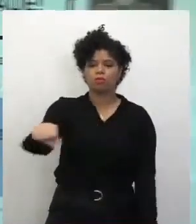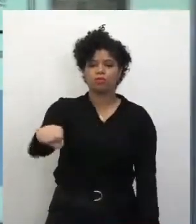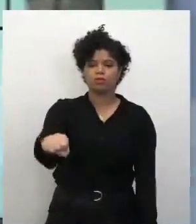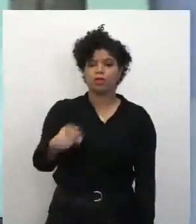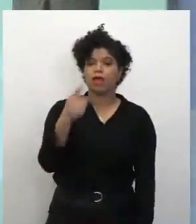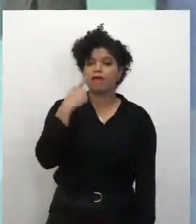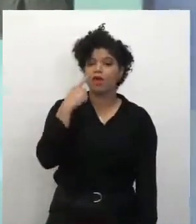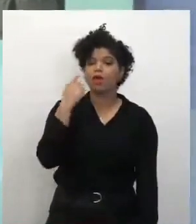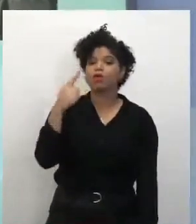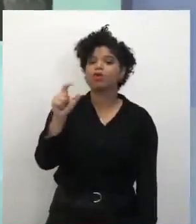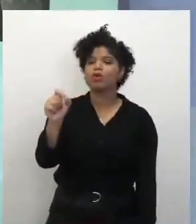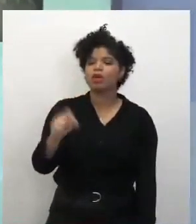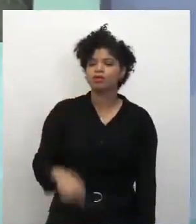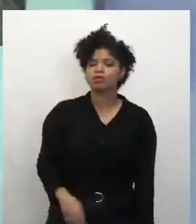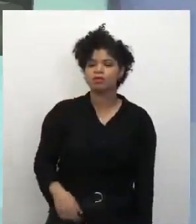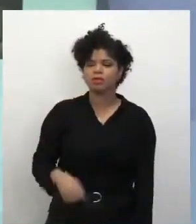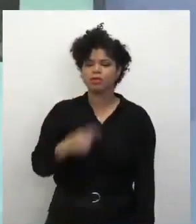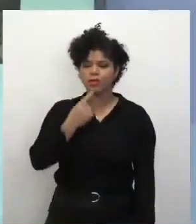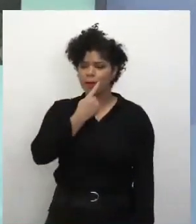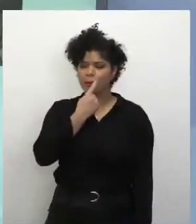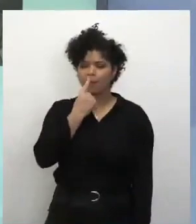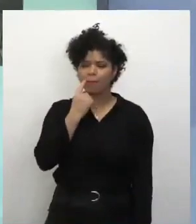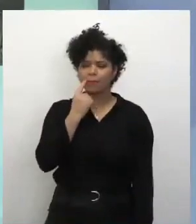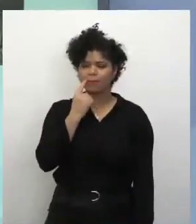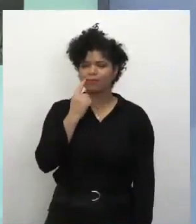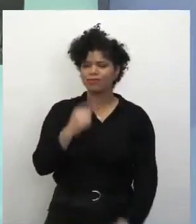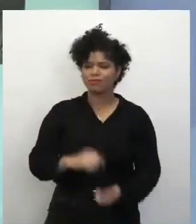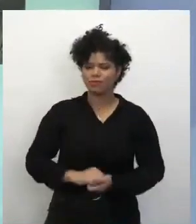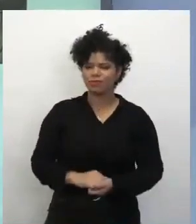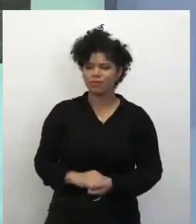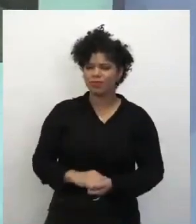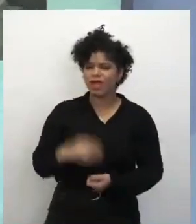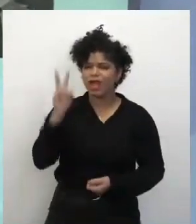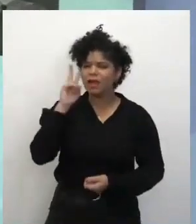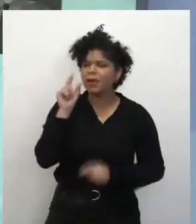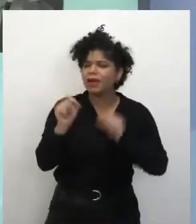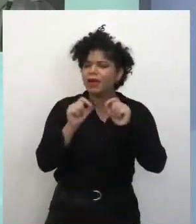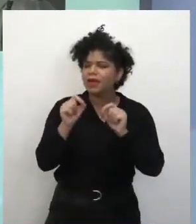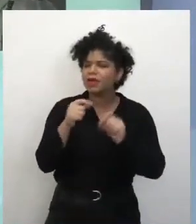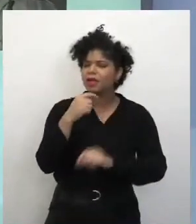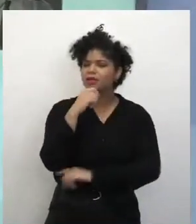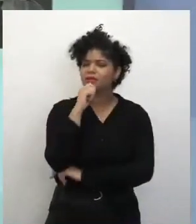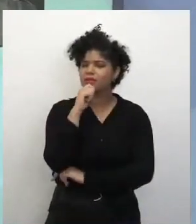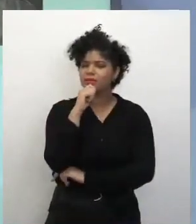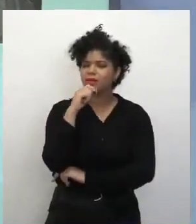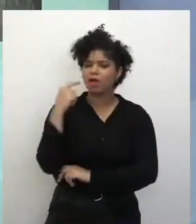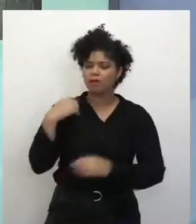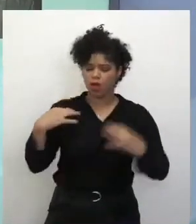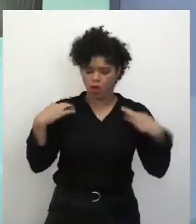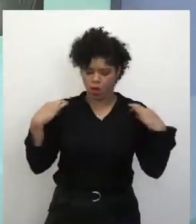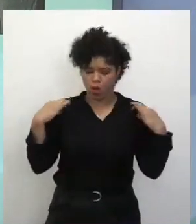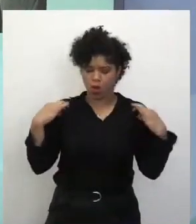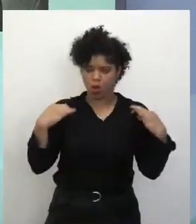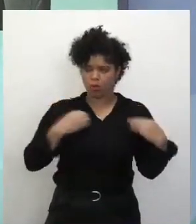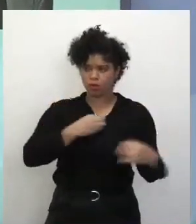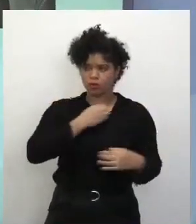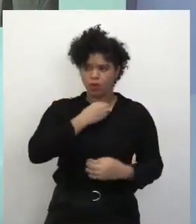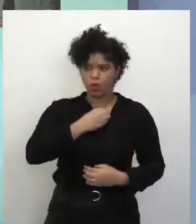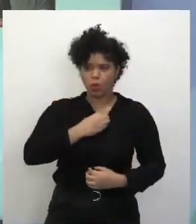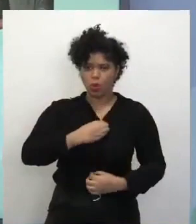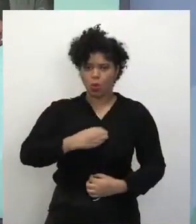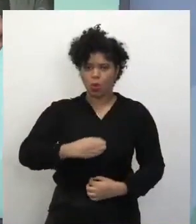mim Então olha aqui ó olha o bigodinho né Será que lembra alguém olha esse fardamento